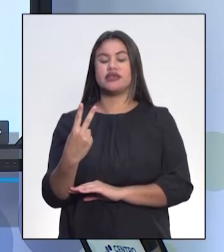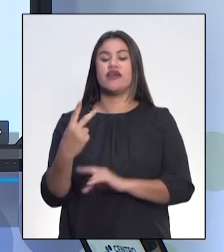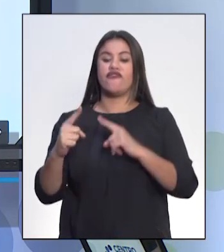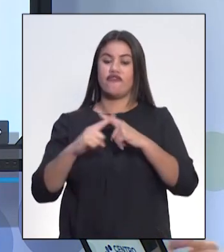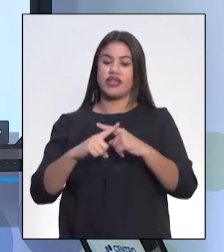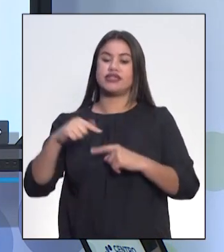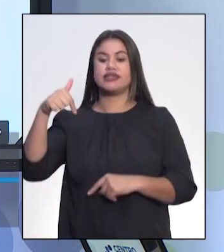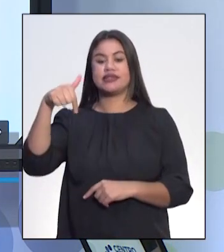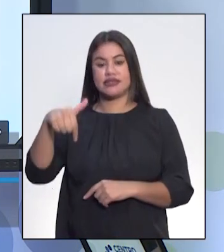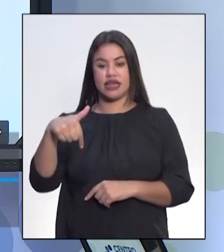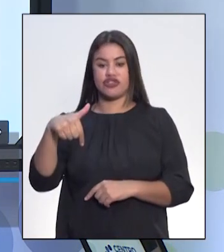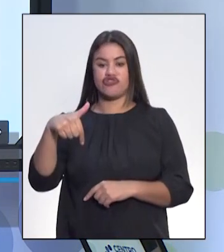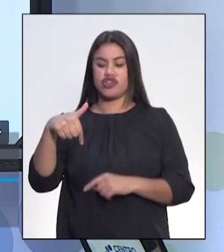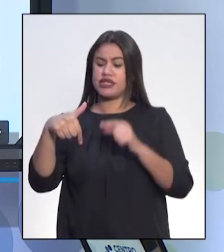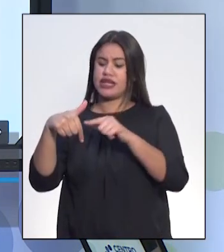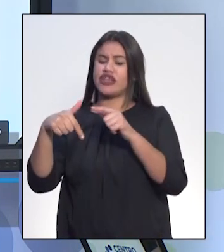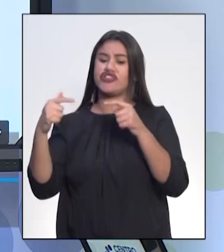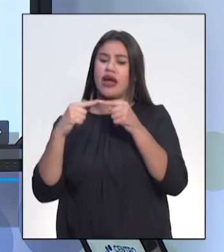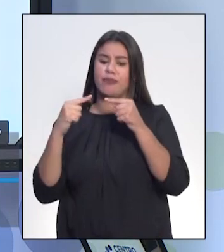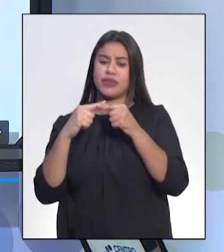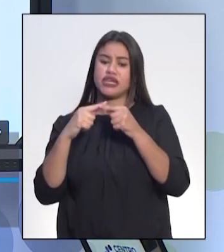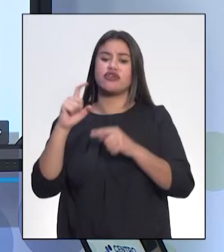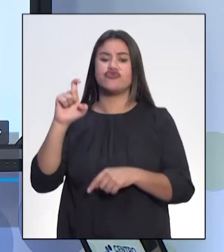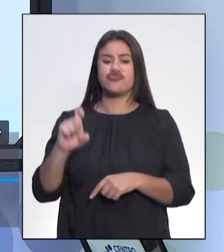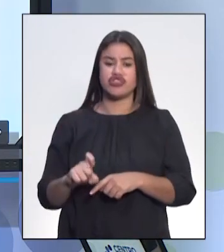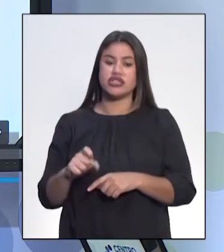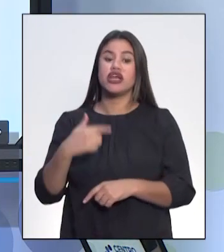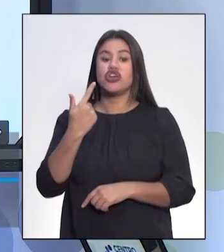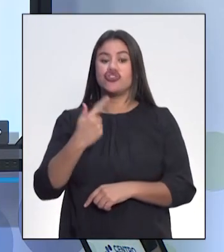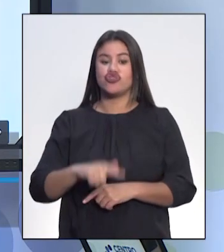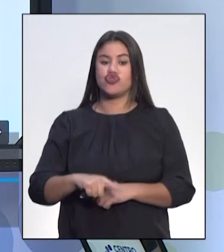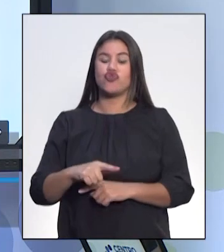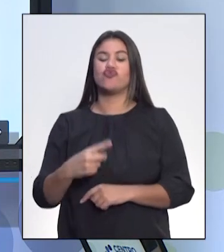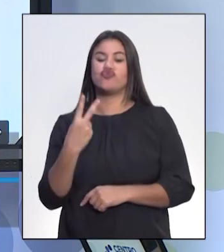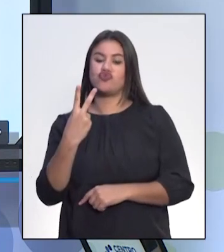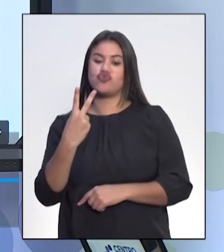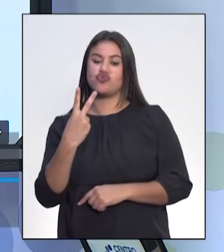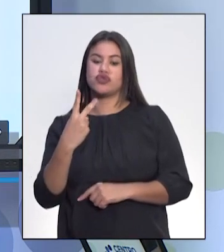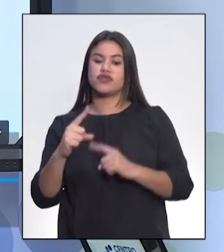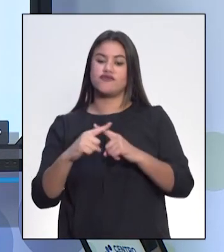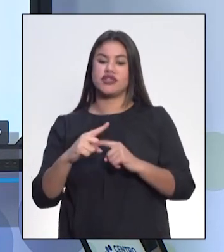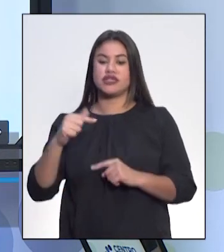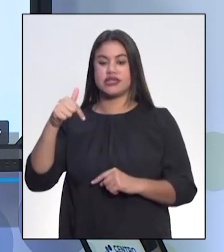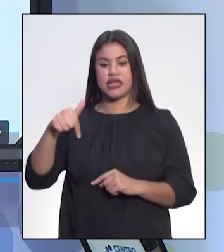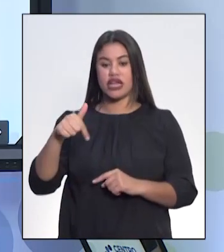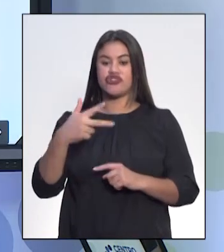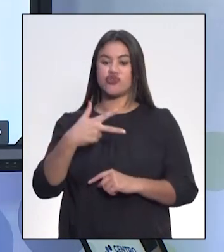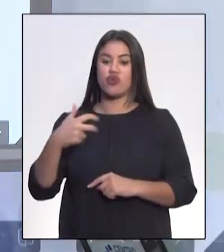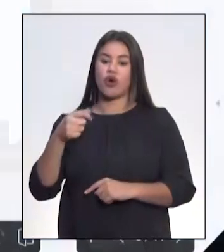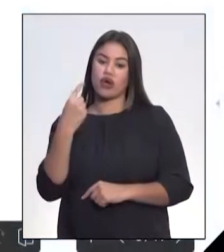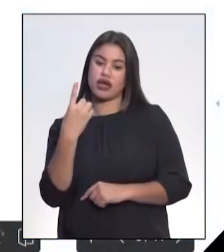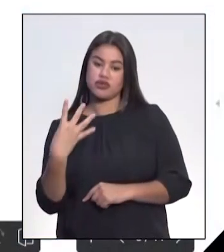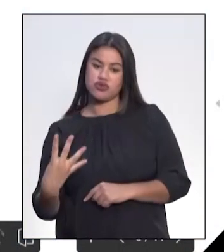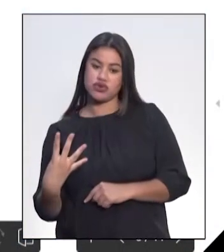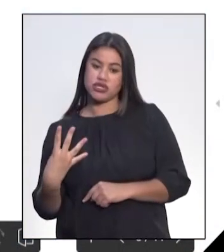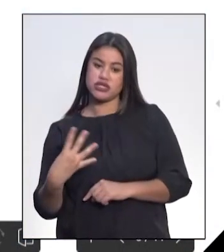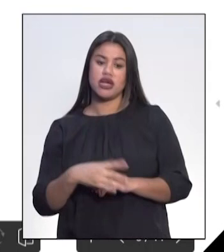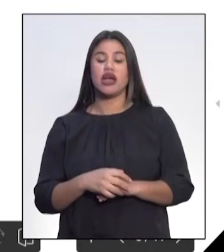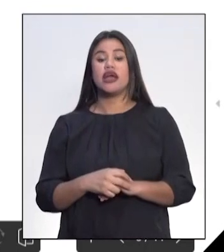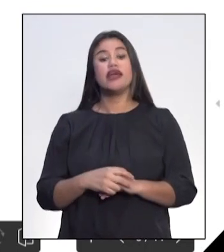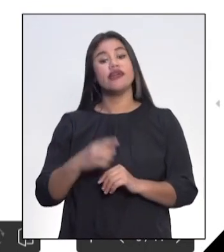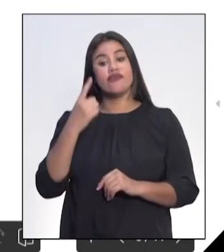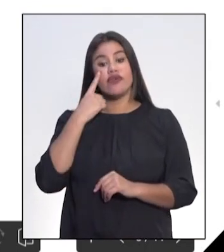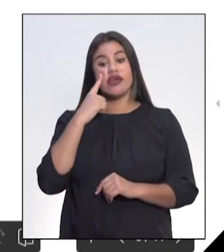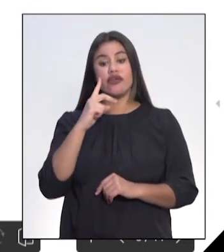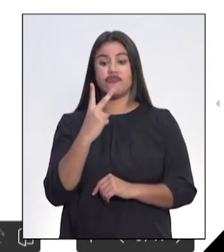7. Olha, professora, 2 vezes 7 é tabuada também, é fácil. 2 vezes 7 é 14. E se você perceber, 28 é o dobro de